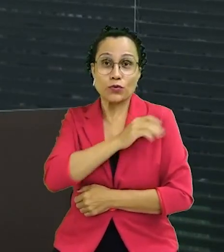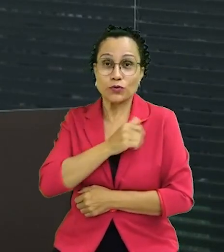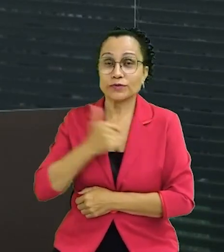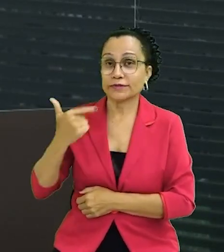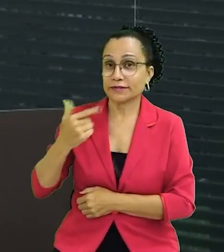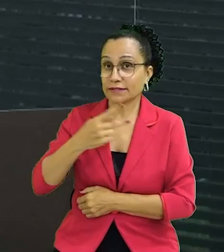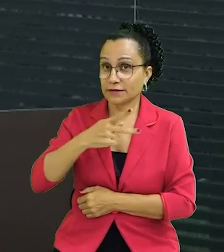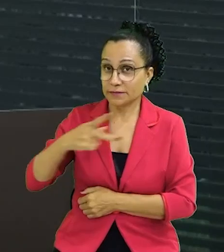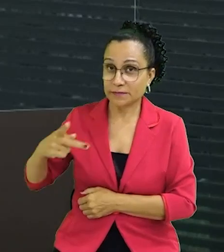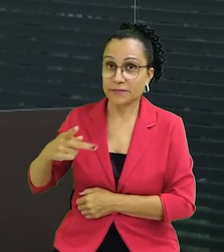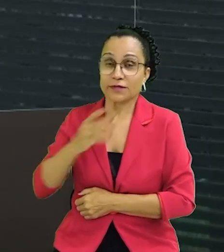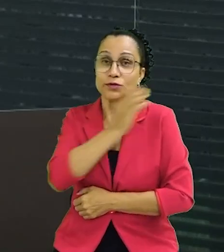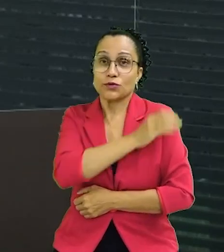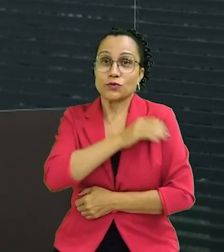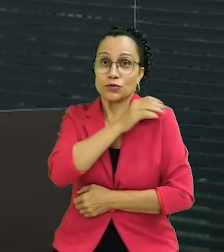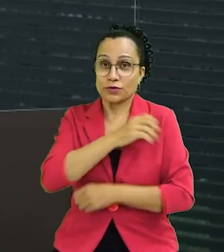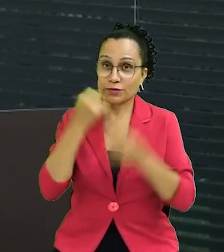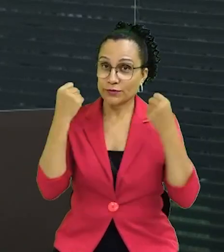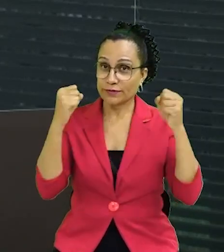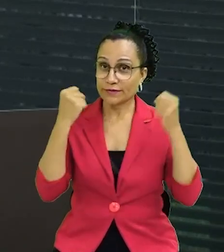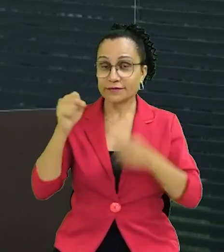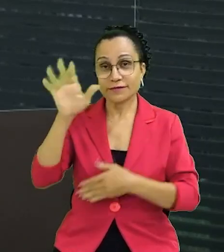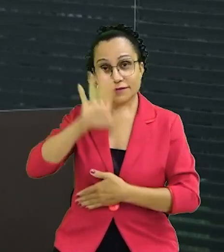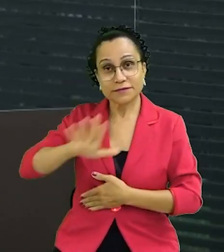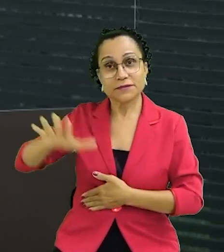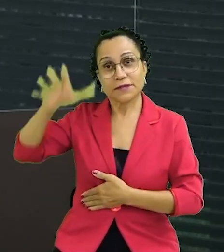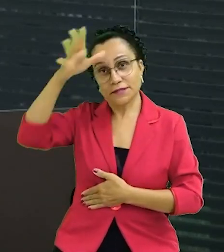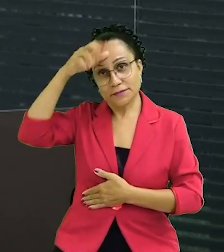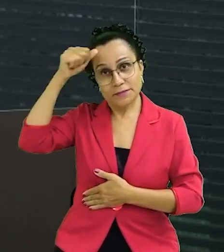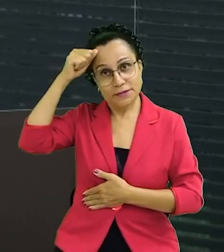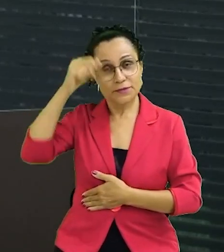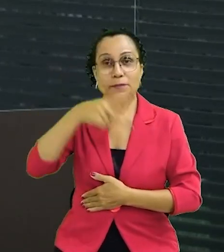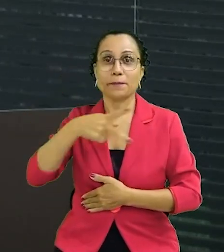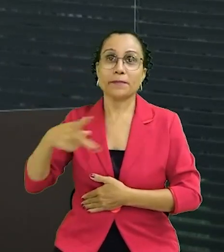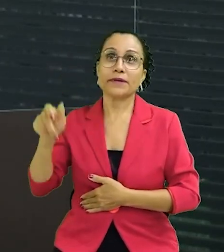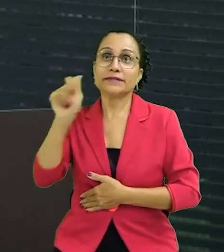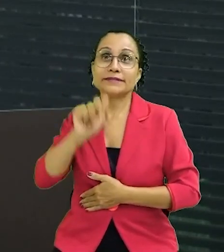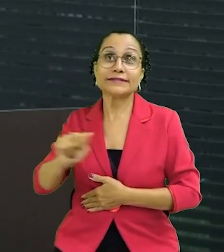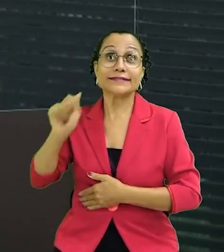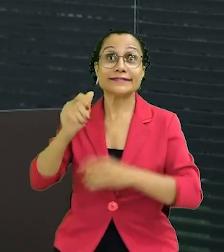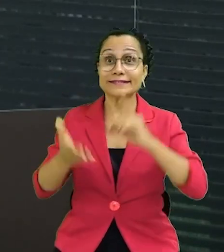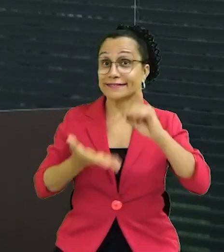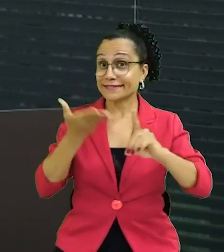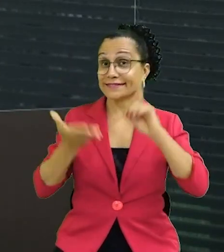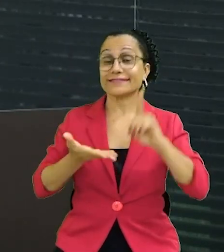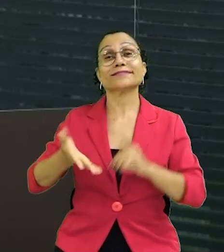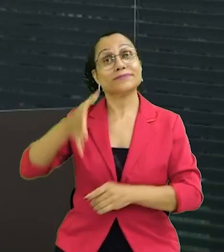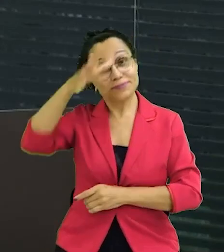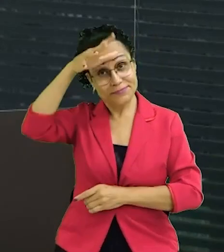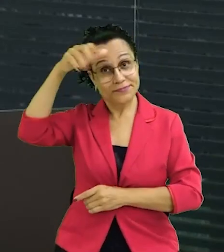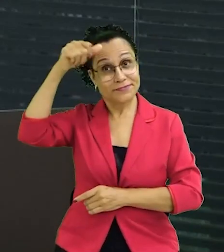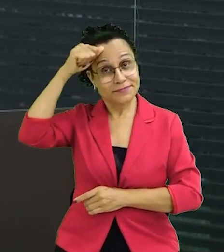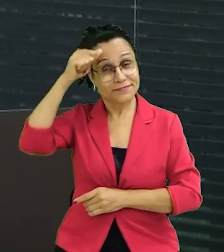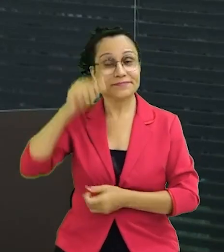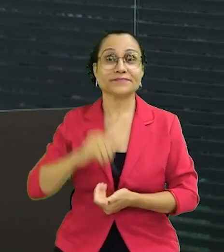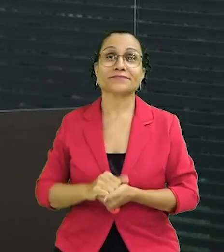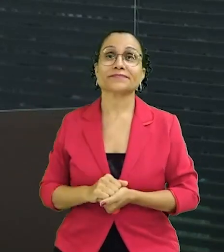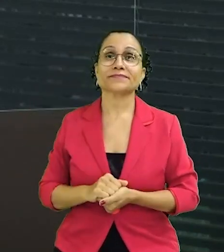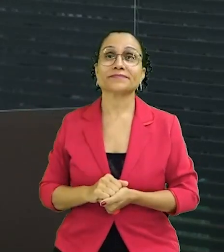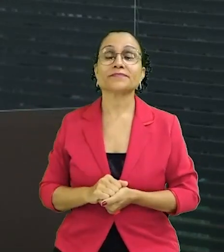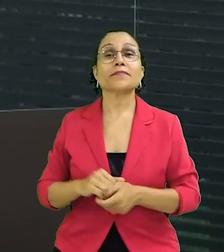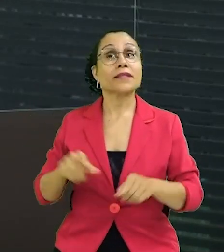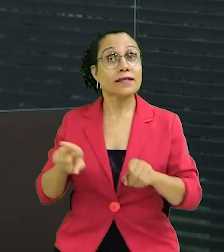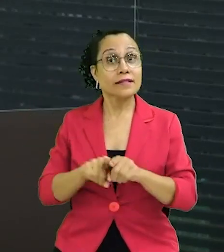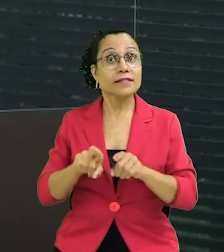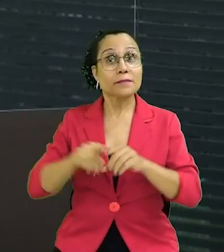do Conselho Regional de Educação Física de Mato Grosso, presidente da Associação de Doulas do Estado de Mato Grosso, a Domato,